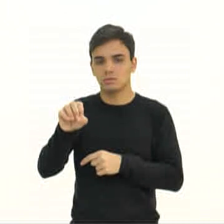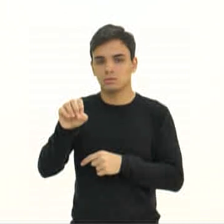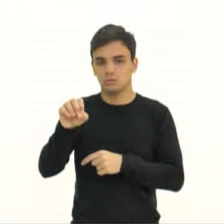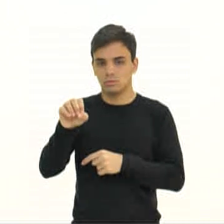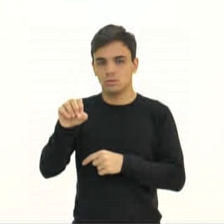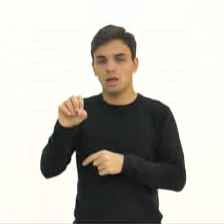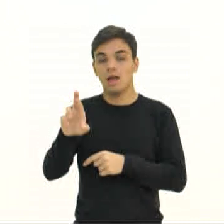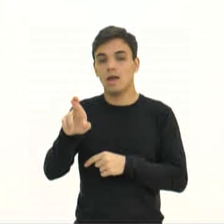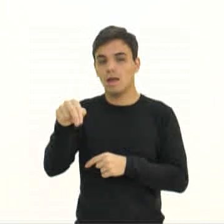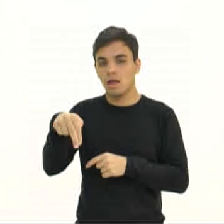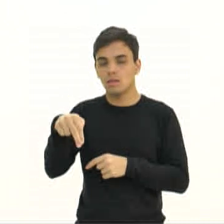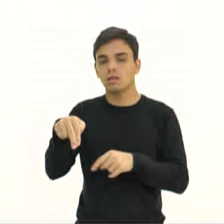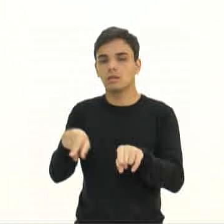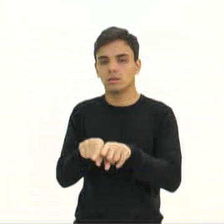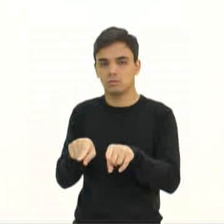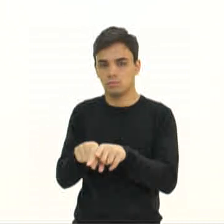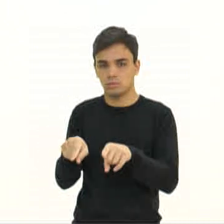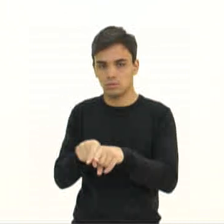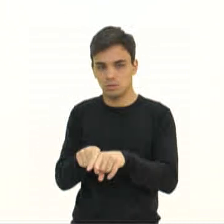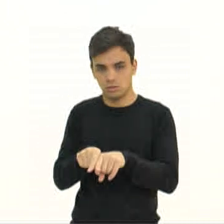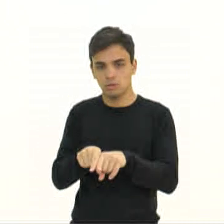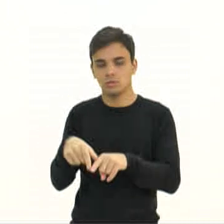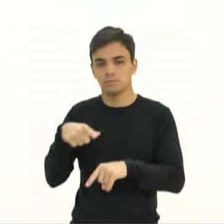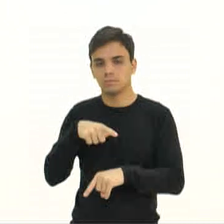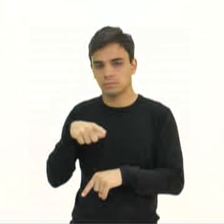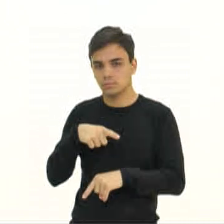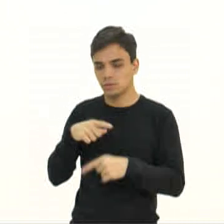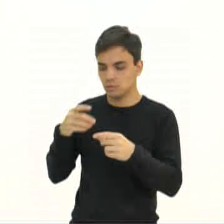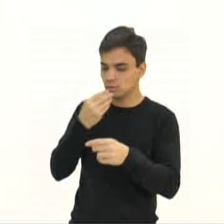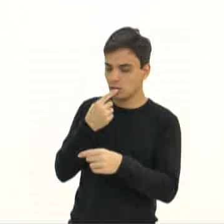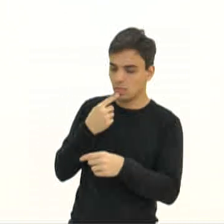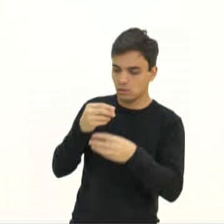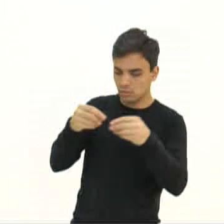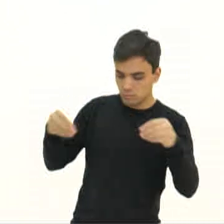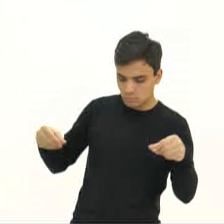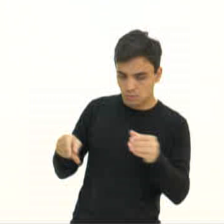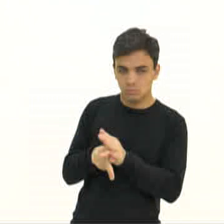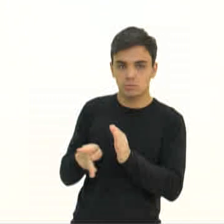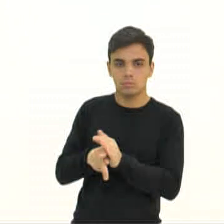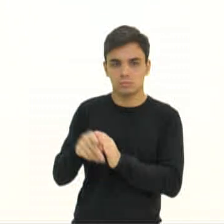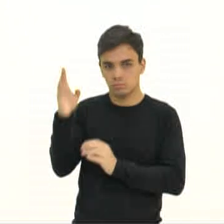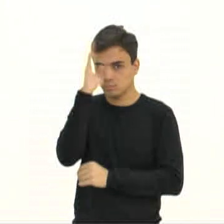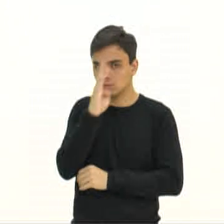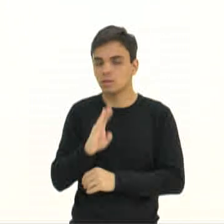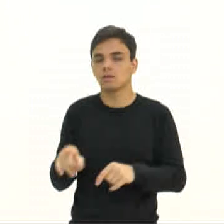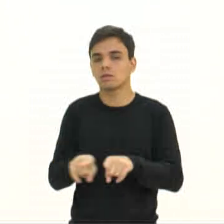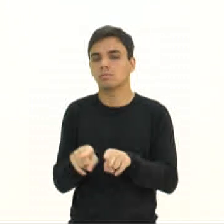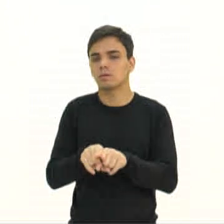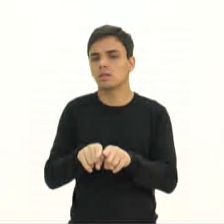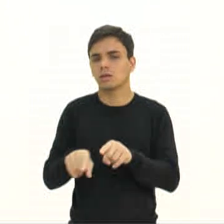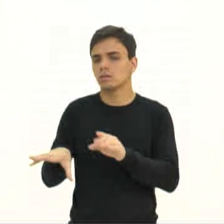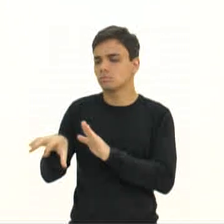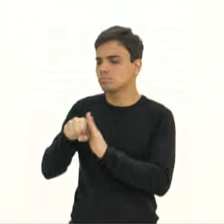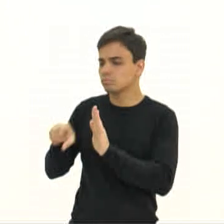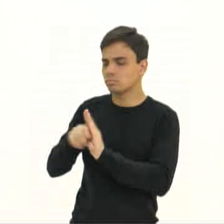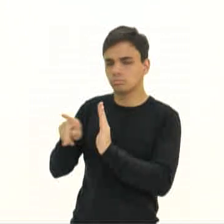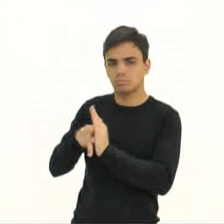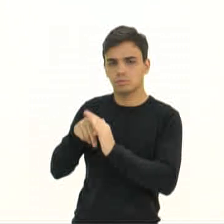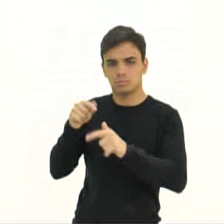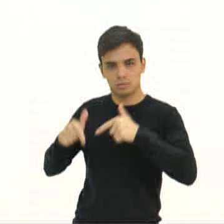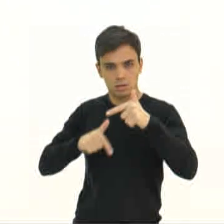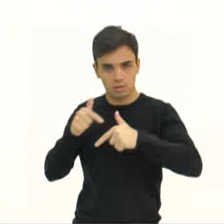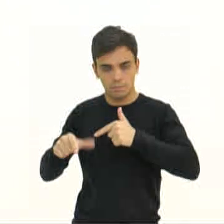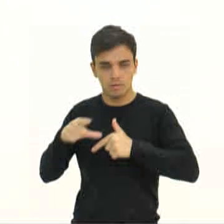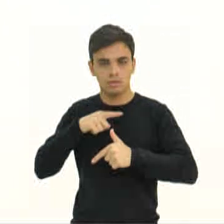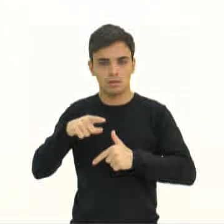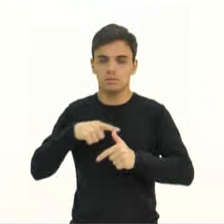do sal marinho consumido no Brasil, e aí nós vamos ter a extração, que é uma atividade praticada ali,